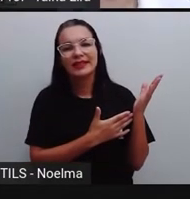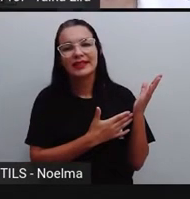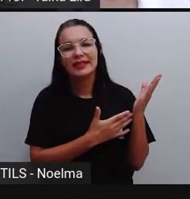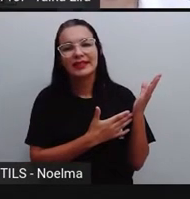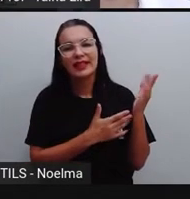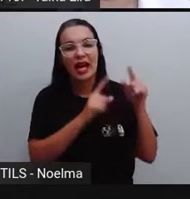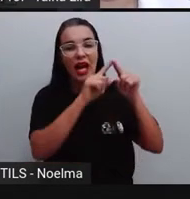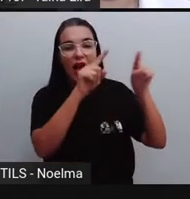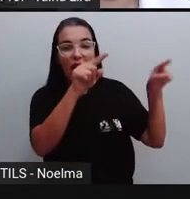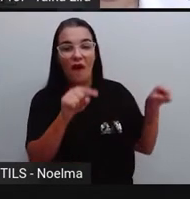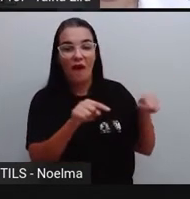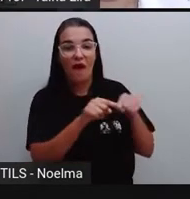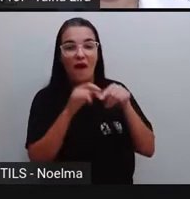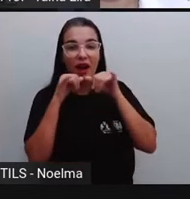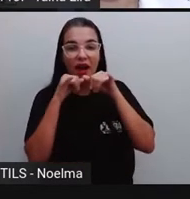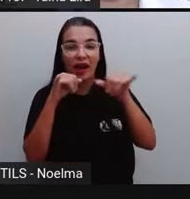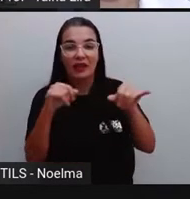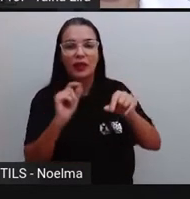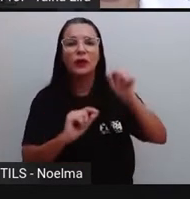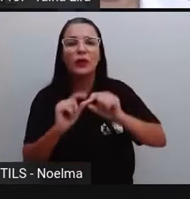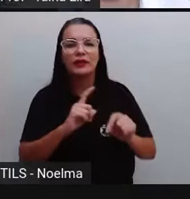aqui, o que é que tem aí nele?